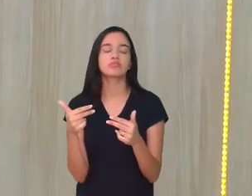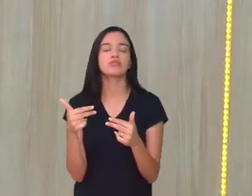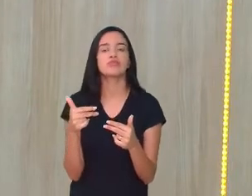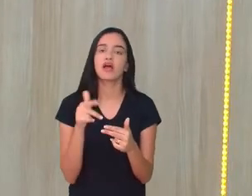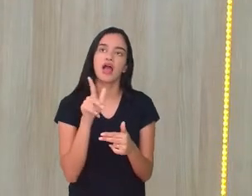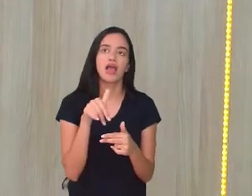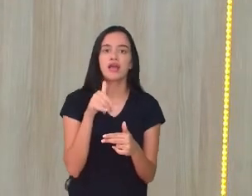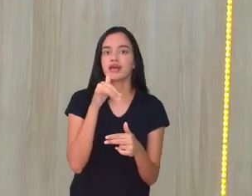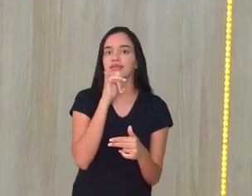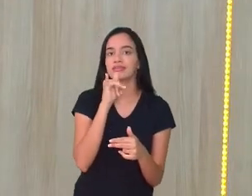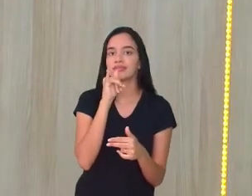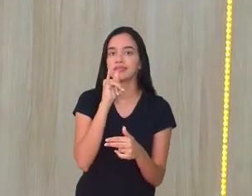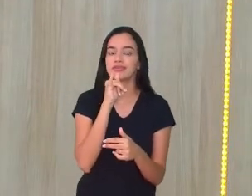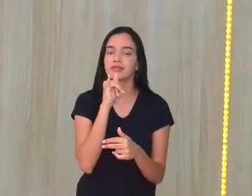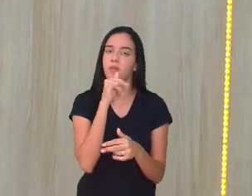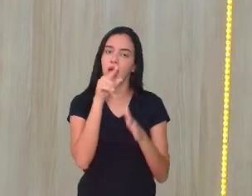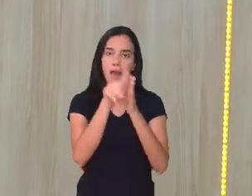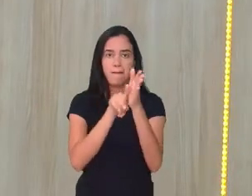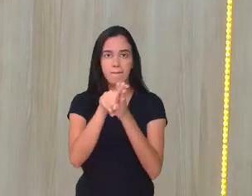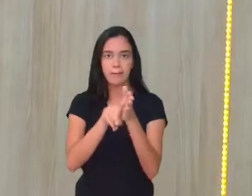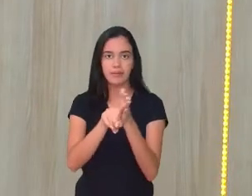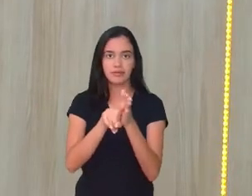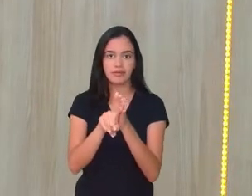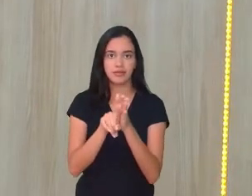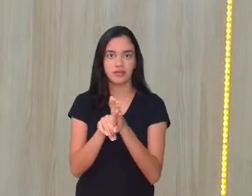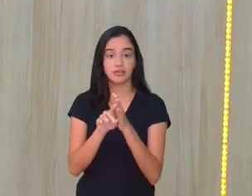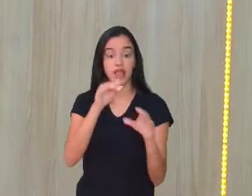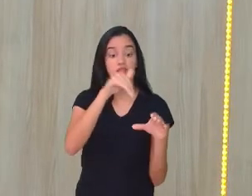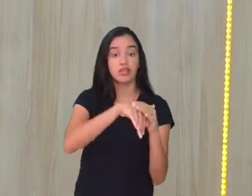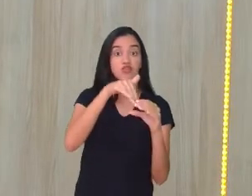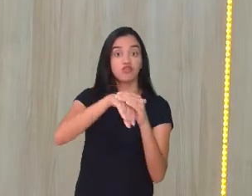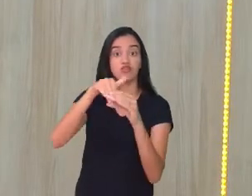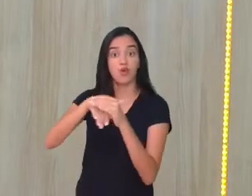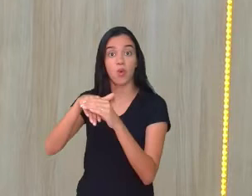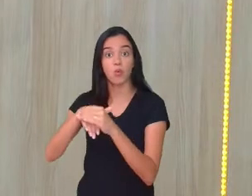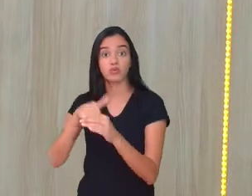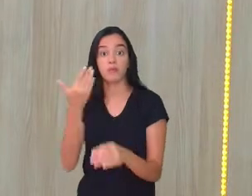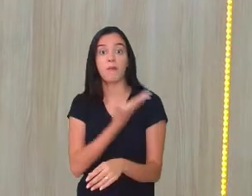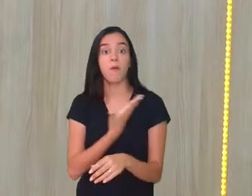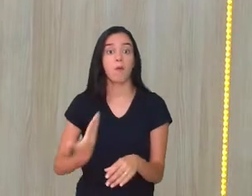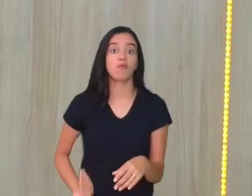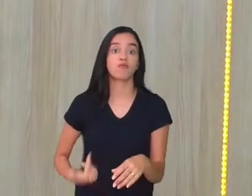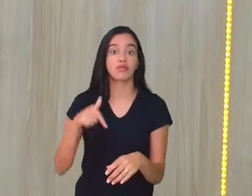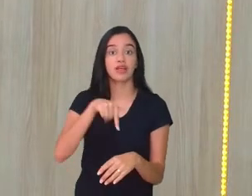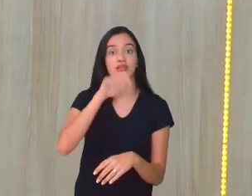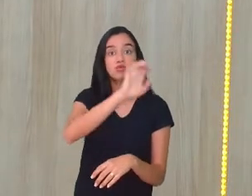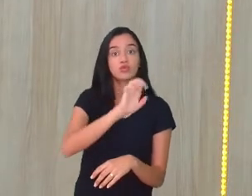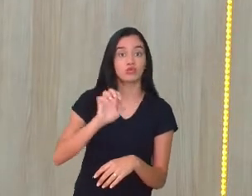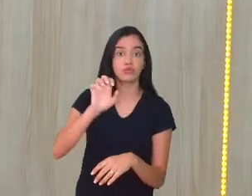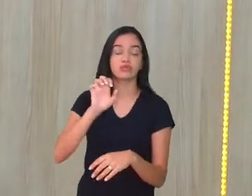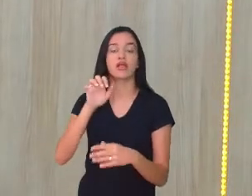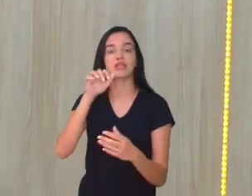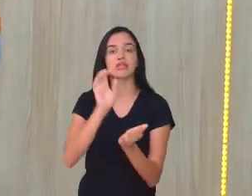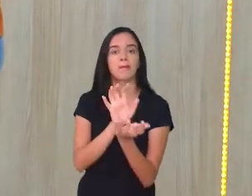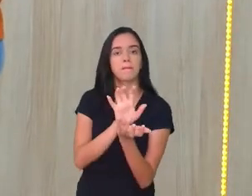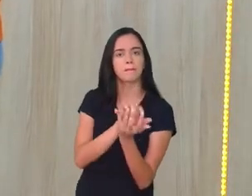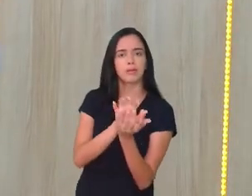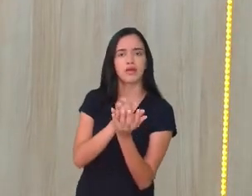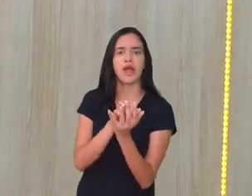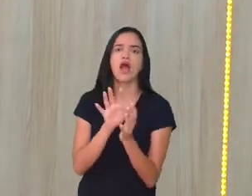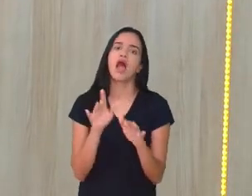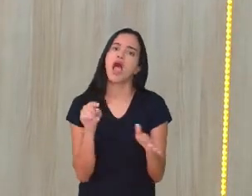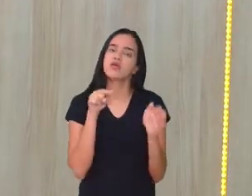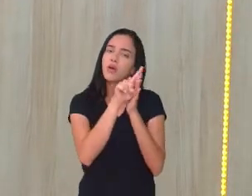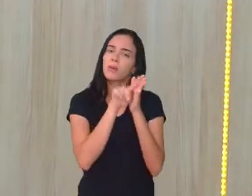fazer aí a pesquisa de intenção de votos para o governo do estado de Pernambuco. E aí, eu faço uma